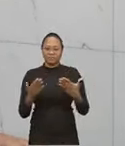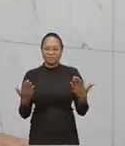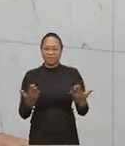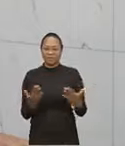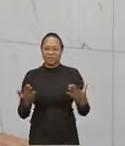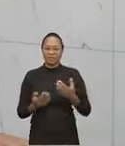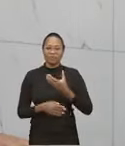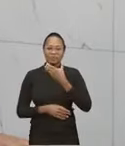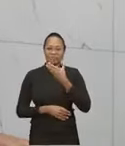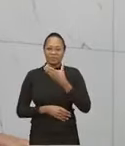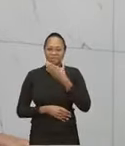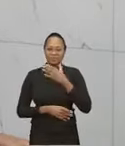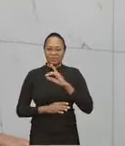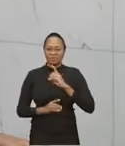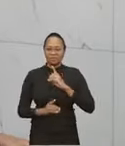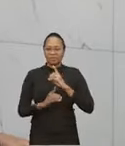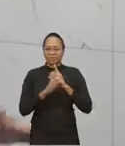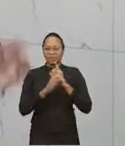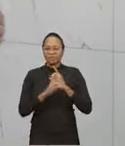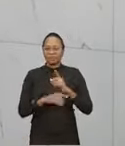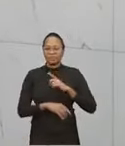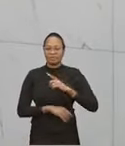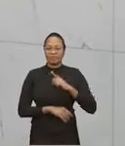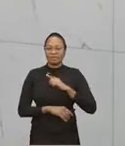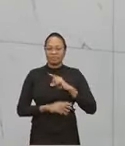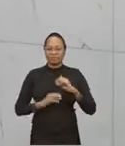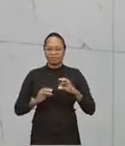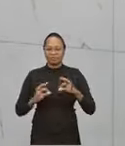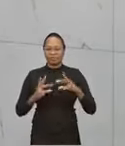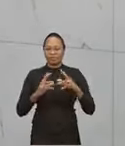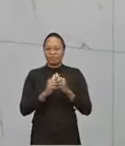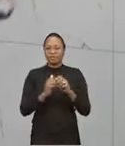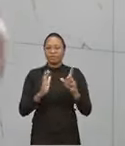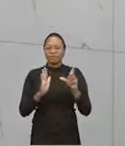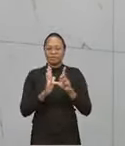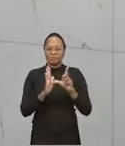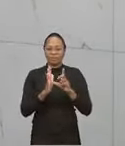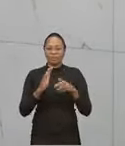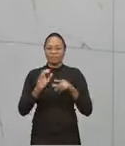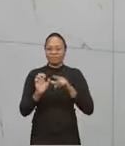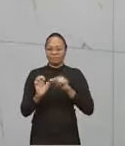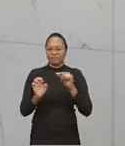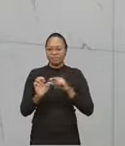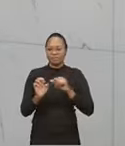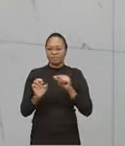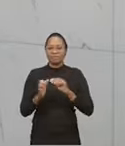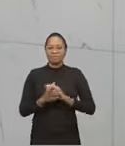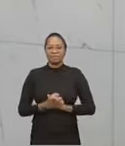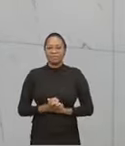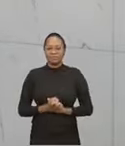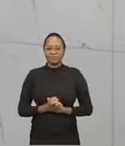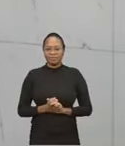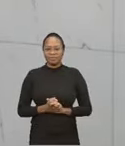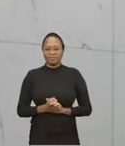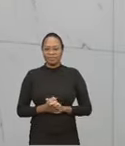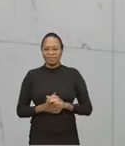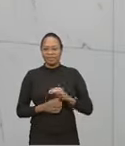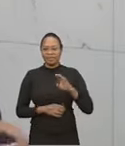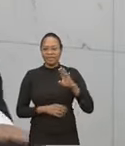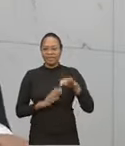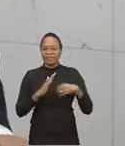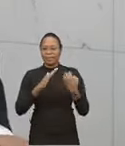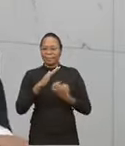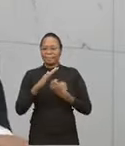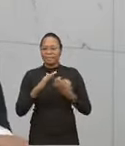dezembro terá um encontro em Camaçari com todos os comerciantes, empresários, com a direção da BID.